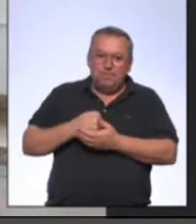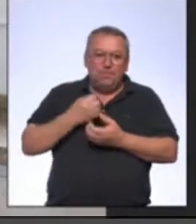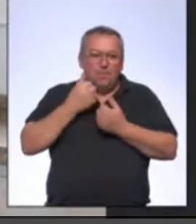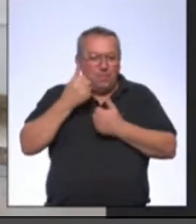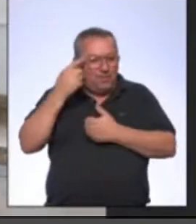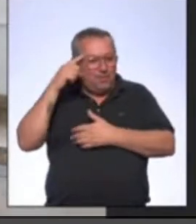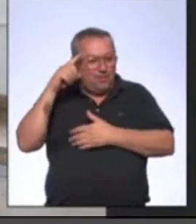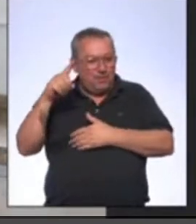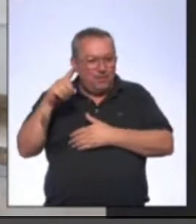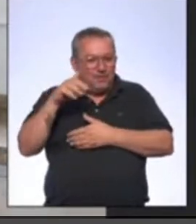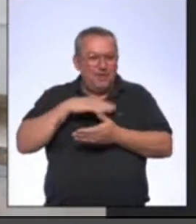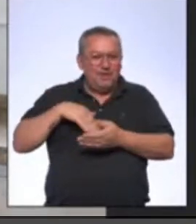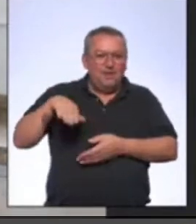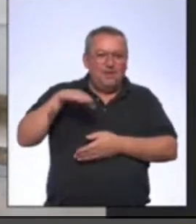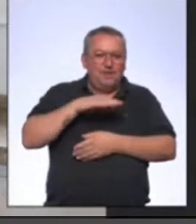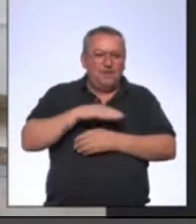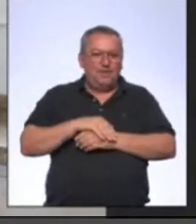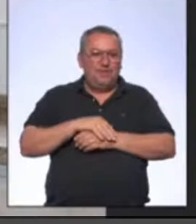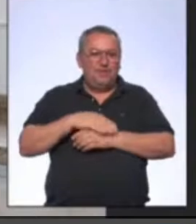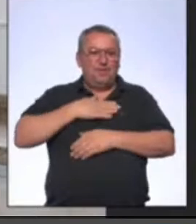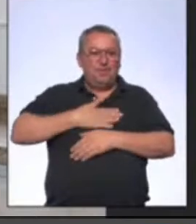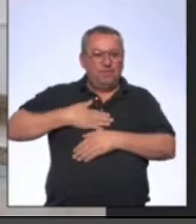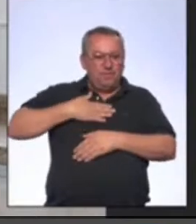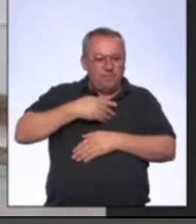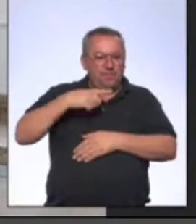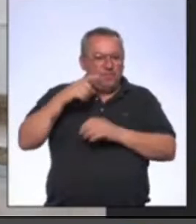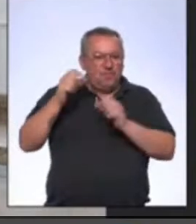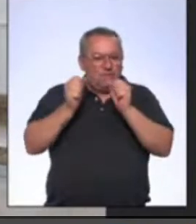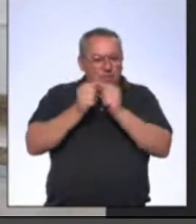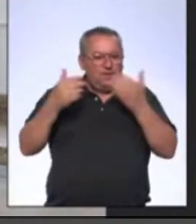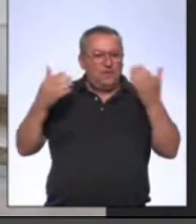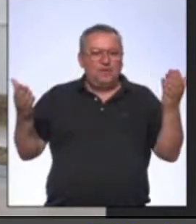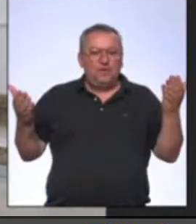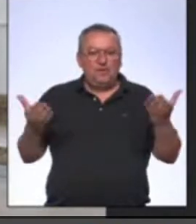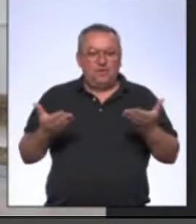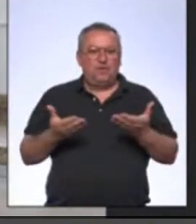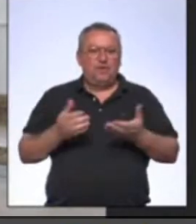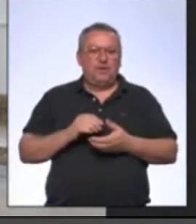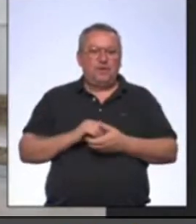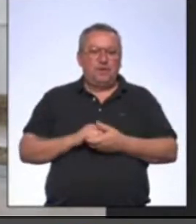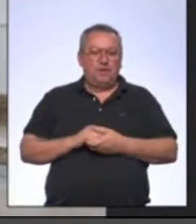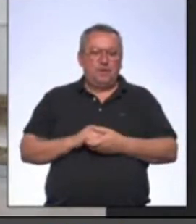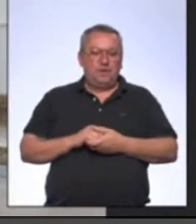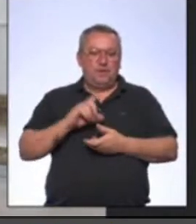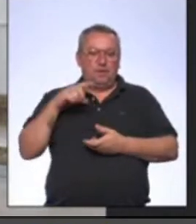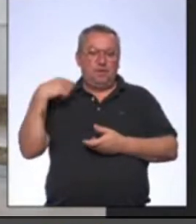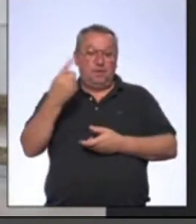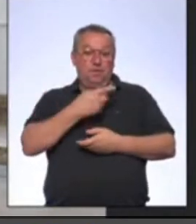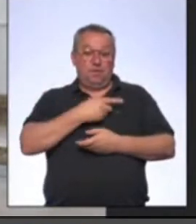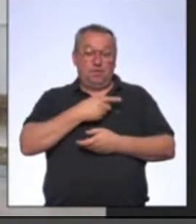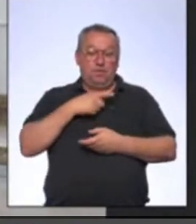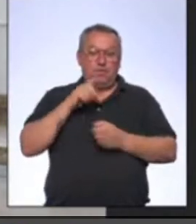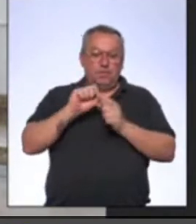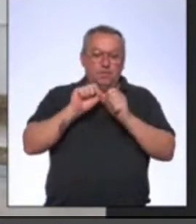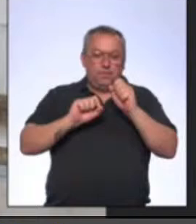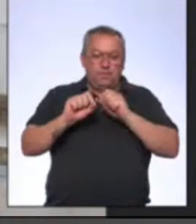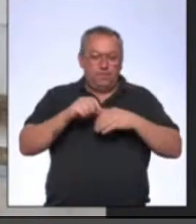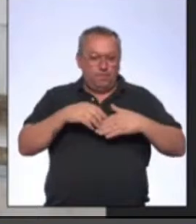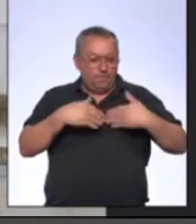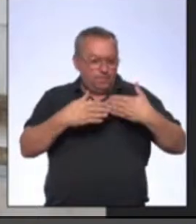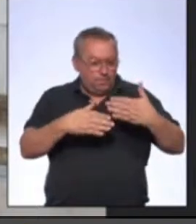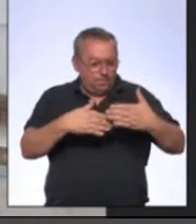dia. Bom dia a todos. É um prazer estar aqui com vocês hoje. Nós vamos aí caminhar pelo